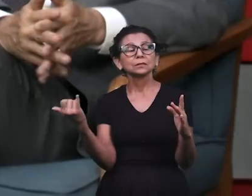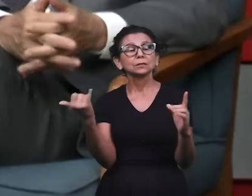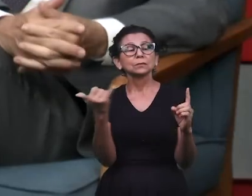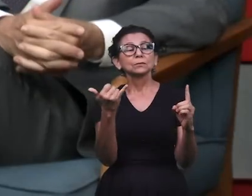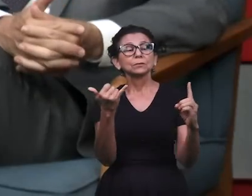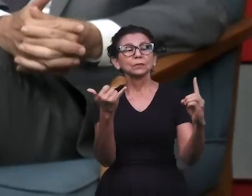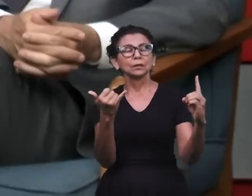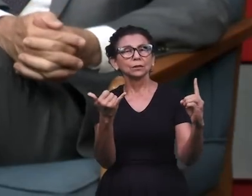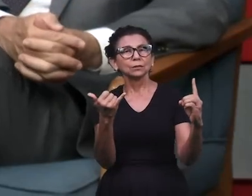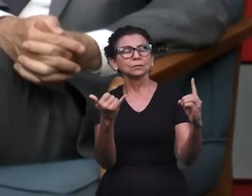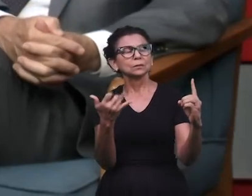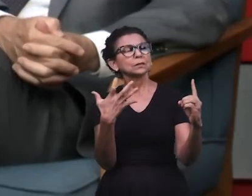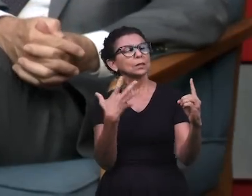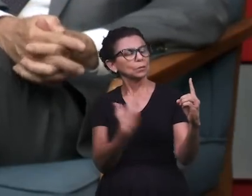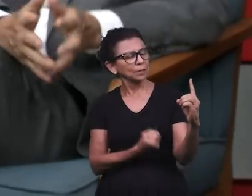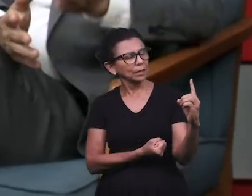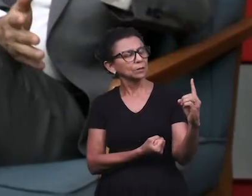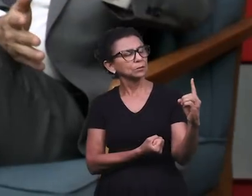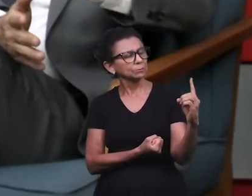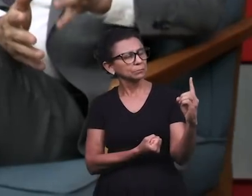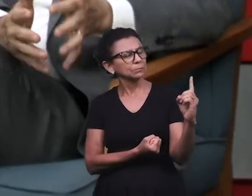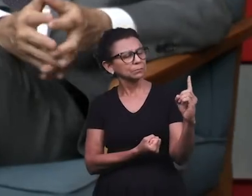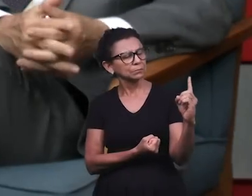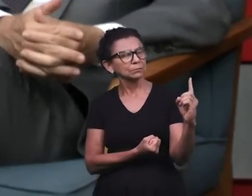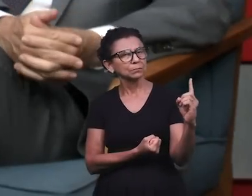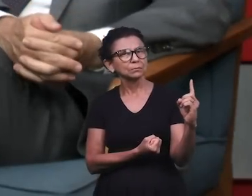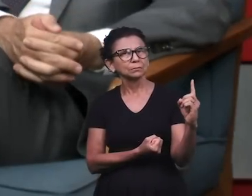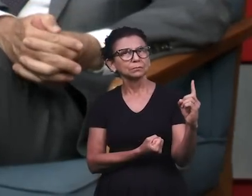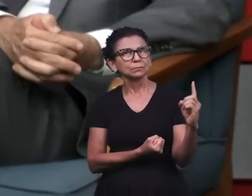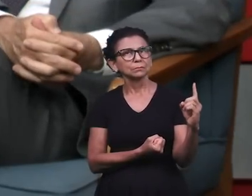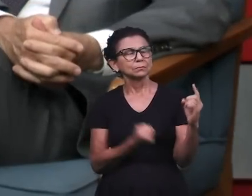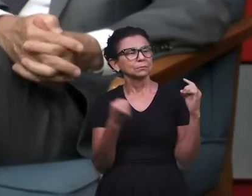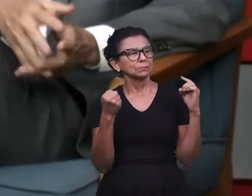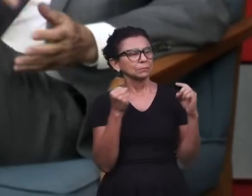àquele homem: eu quero ser limpo.